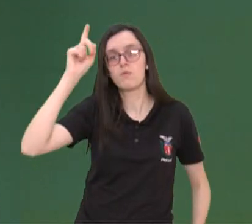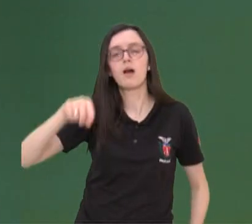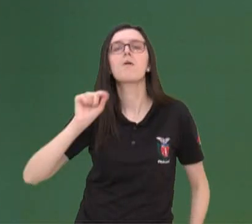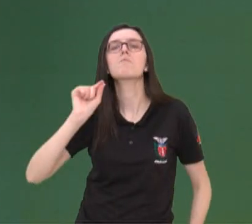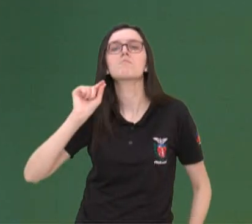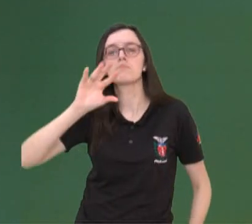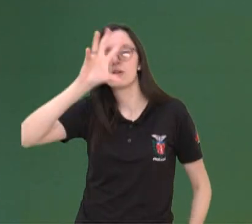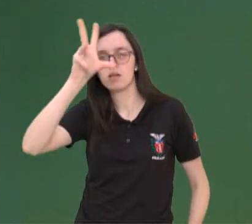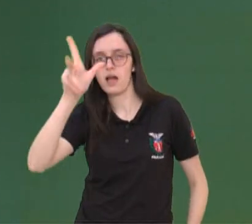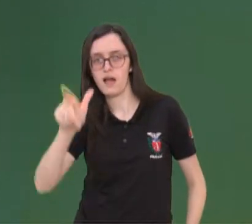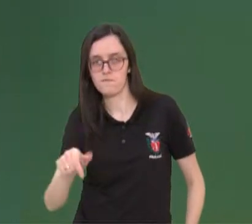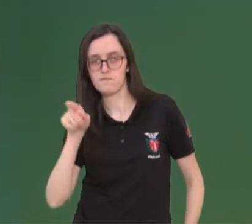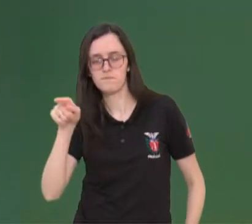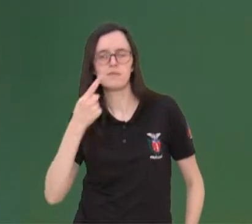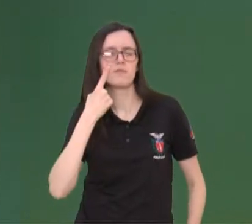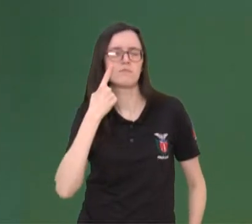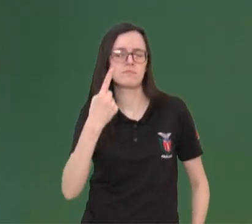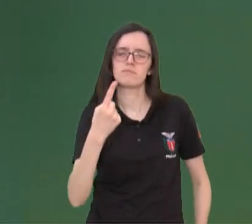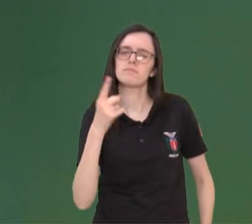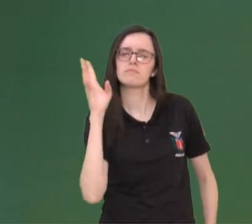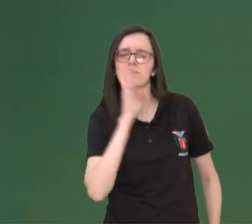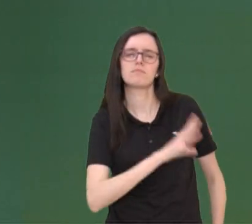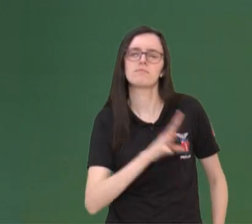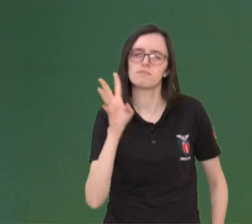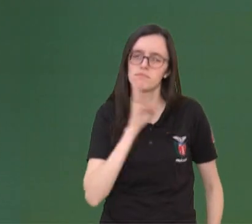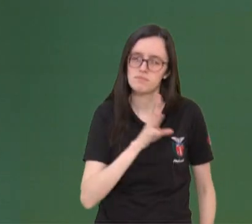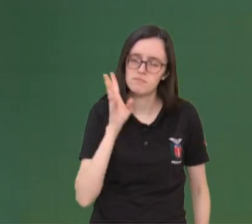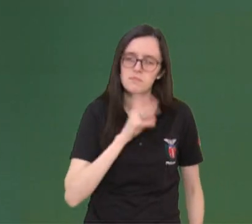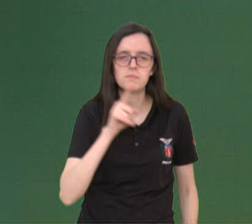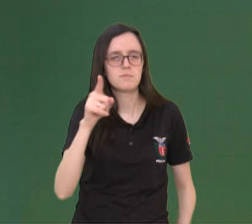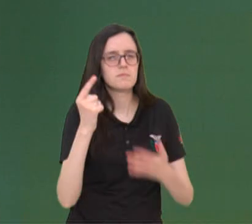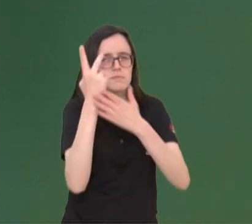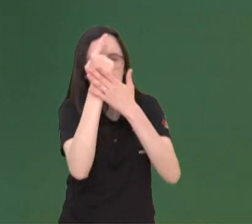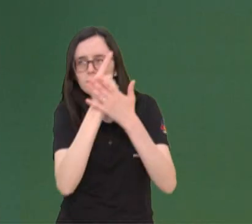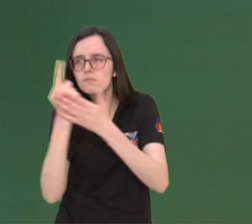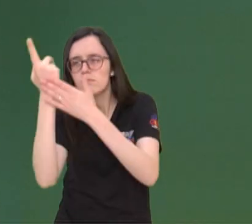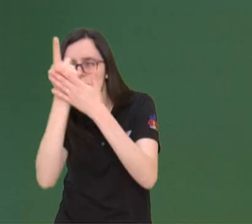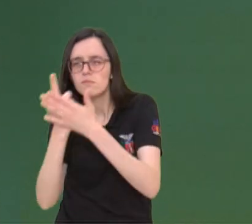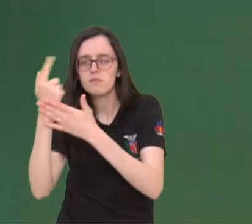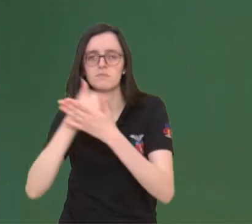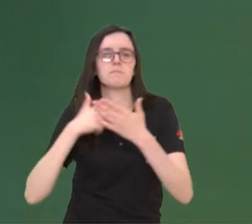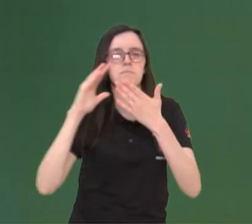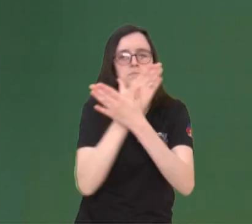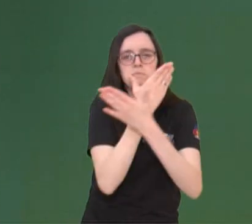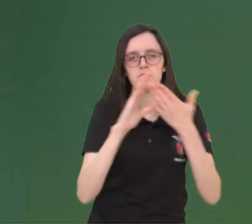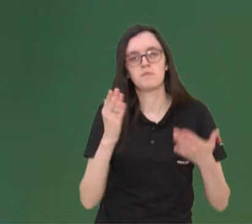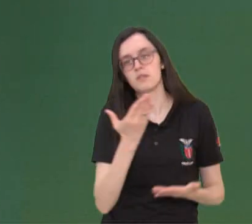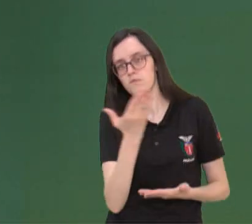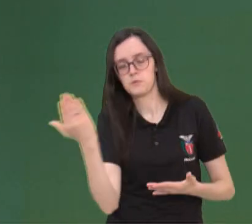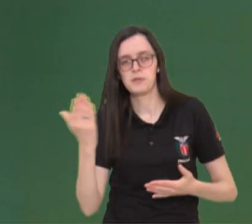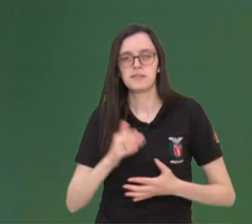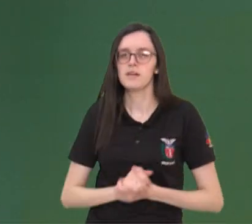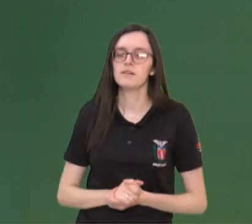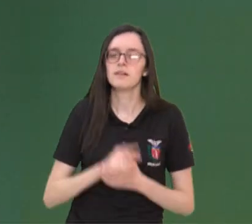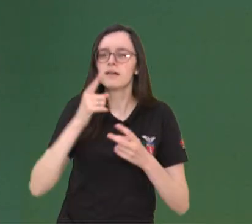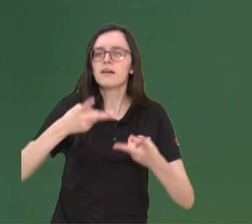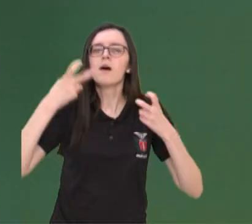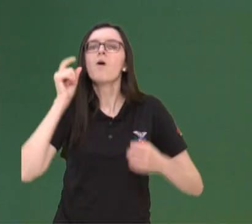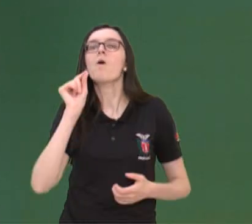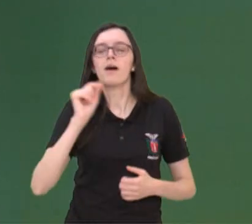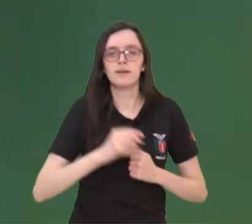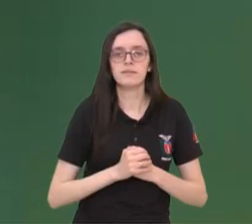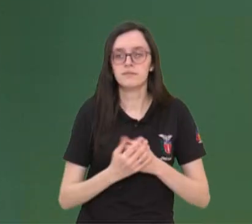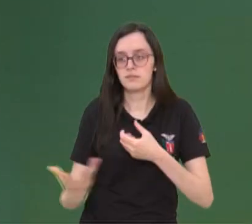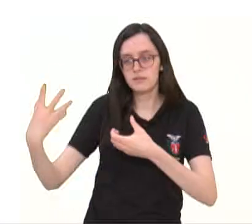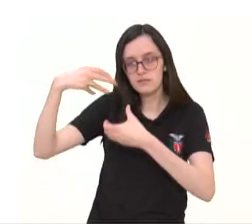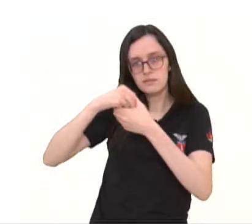africano. Olha que bacana esses desenhos que eu separei para vocês. Tá? Repare que dentro